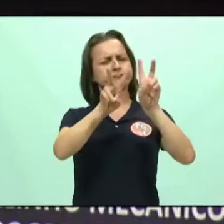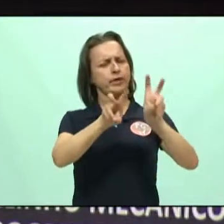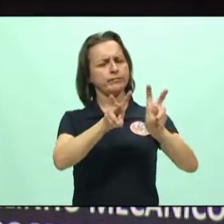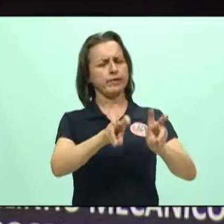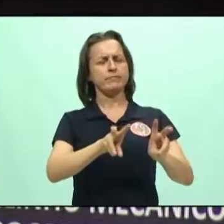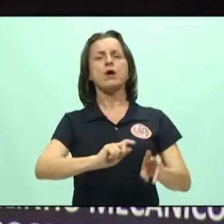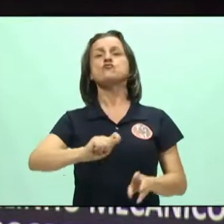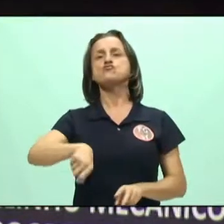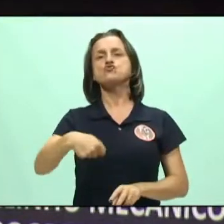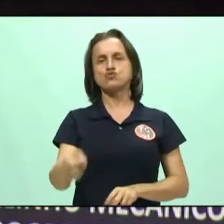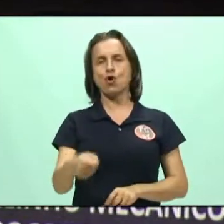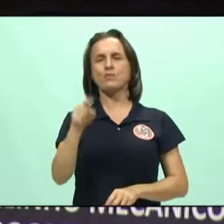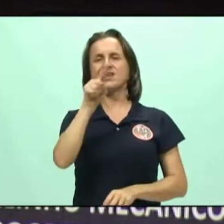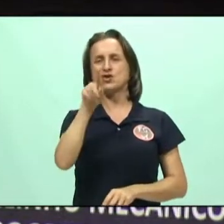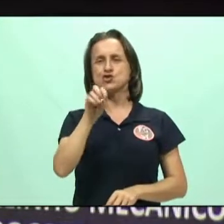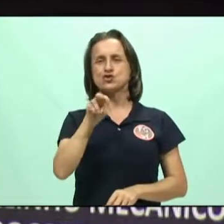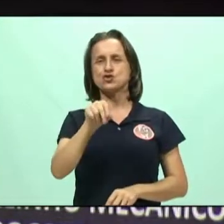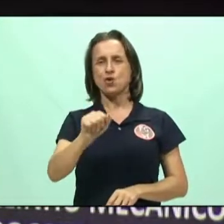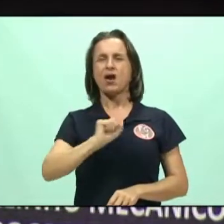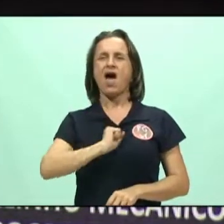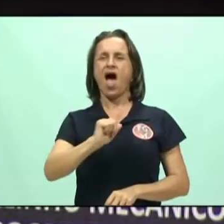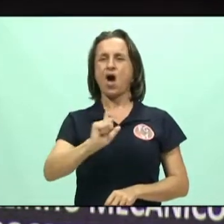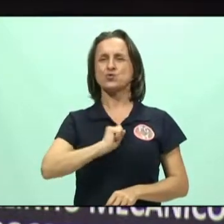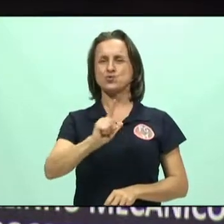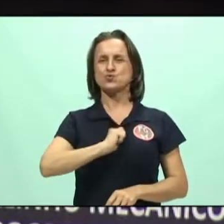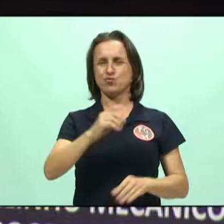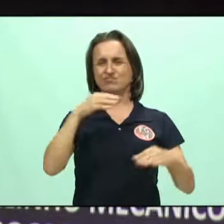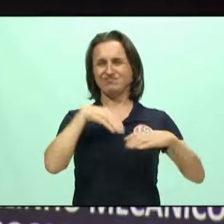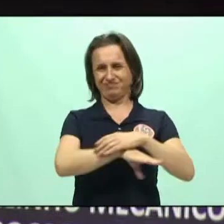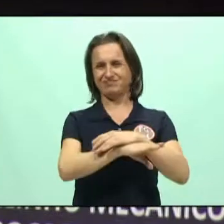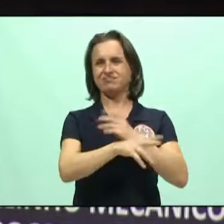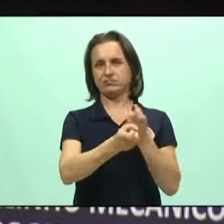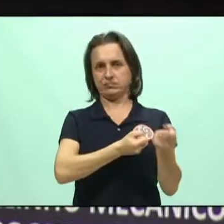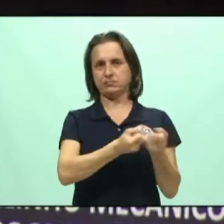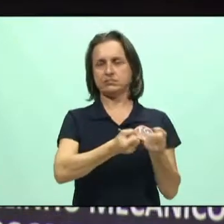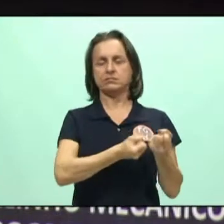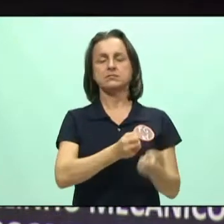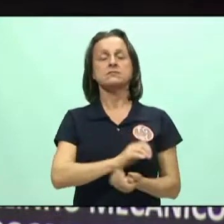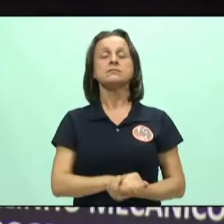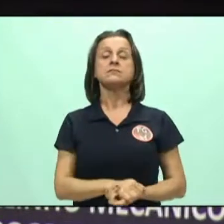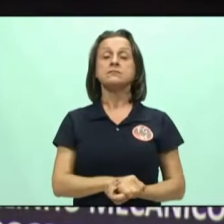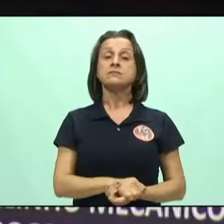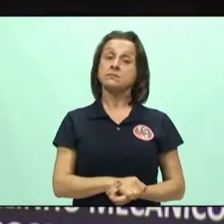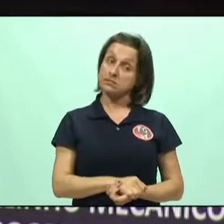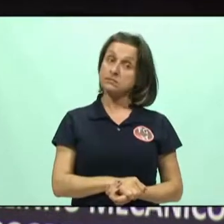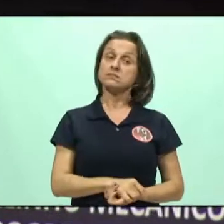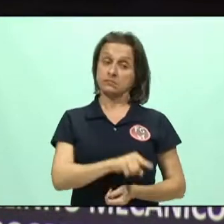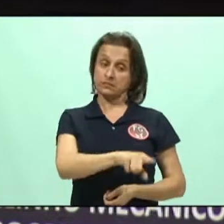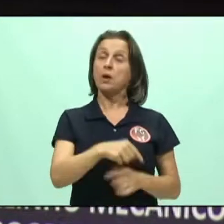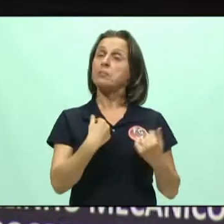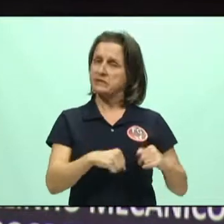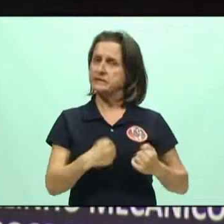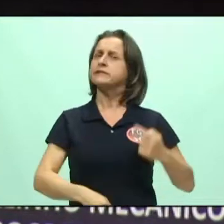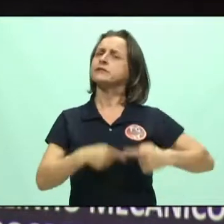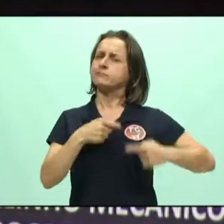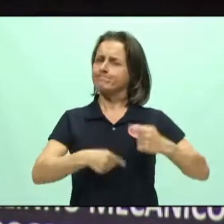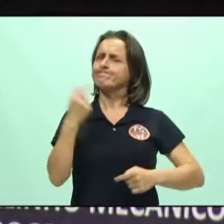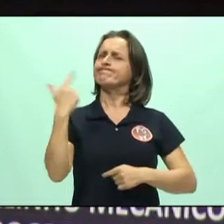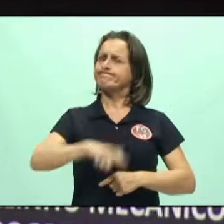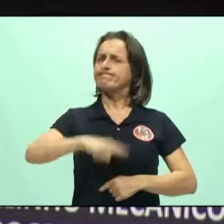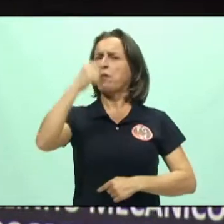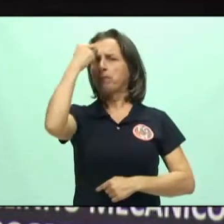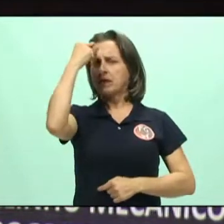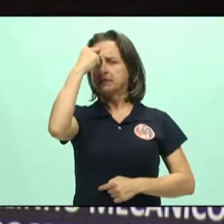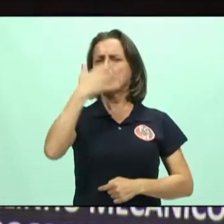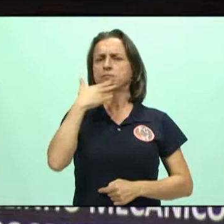zona azul estacionamento rotativo vamos assim melhor dizer e ela precisa sim ser redutida até